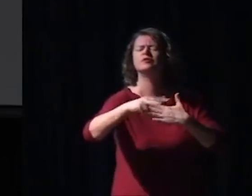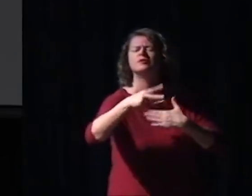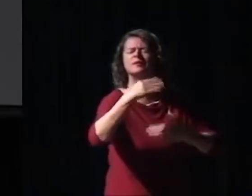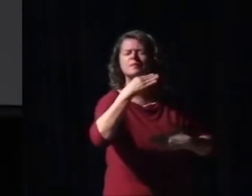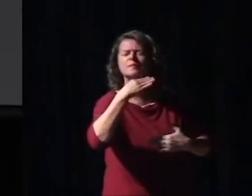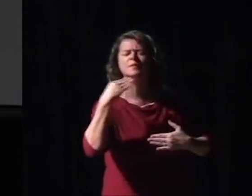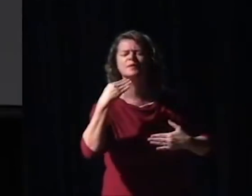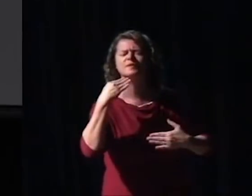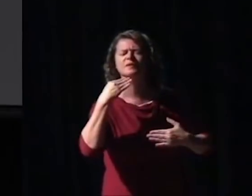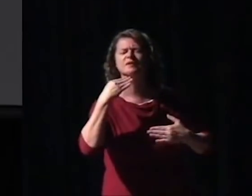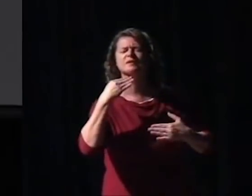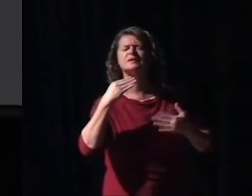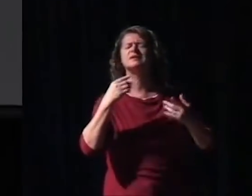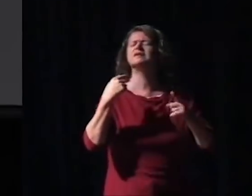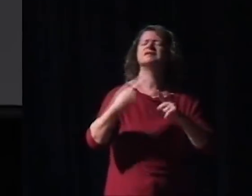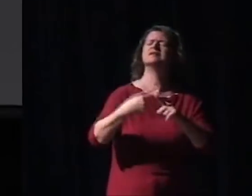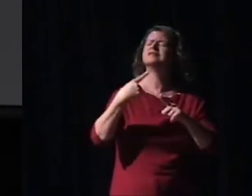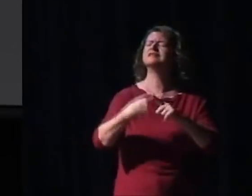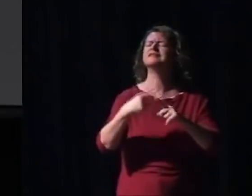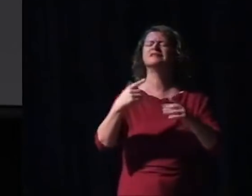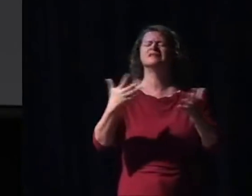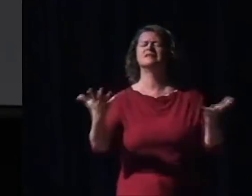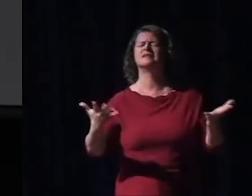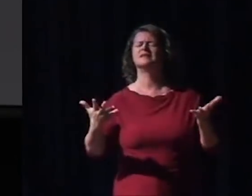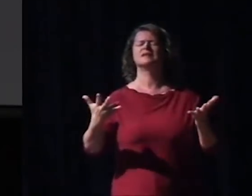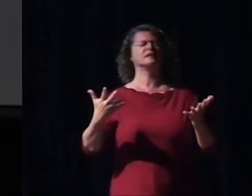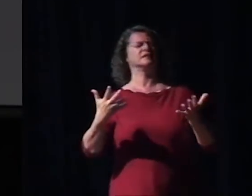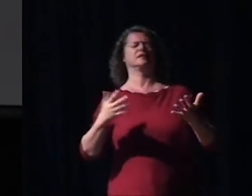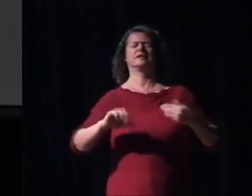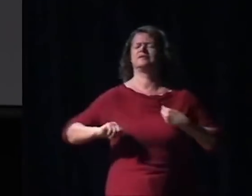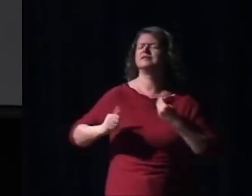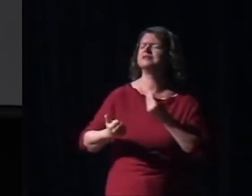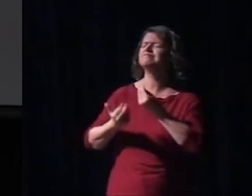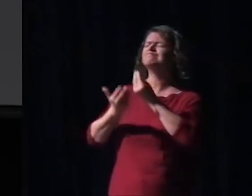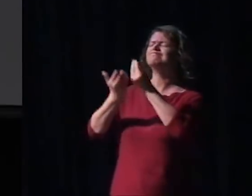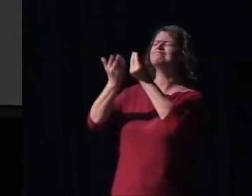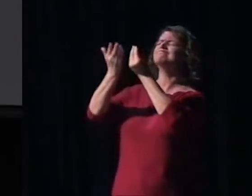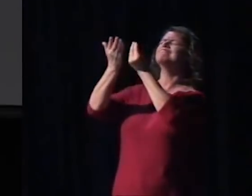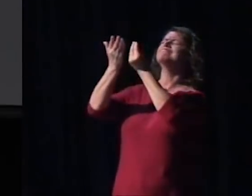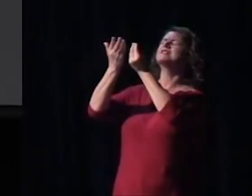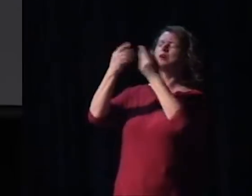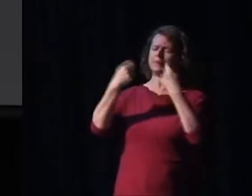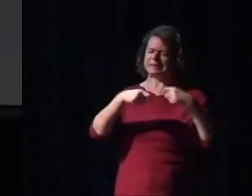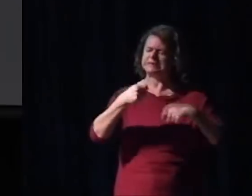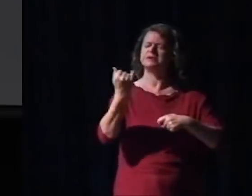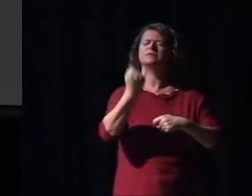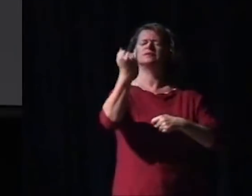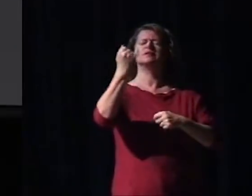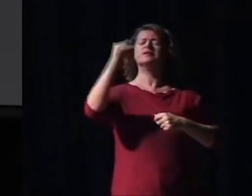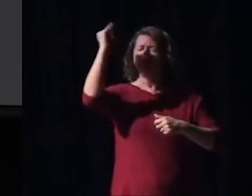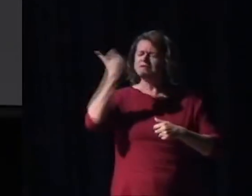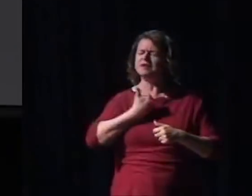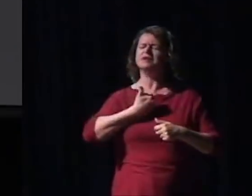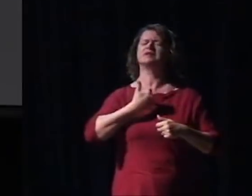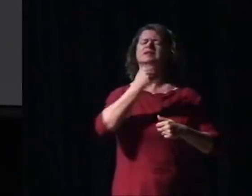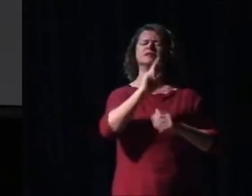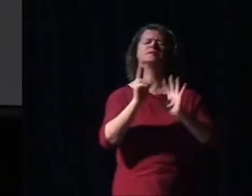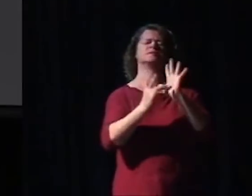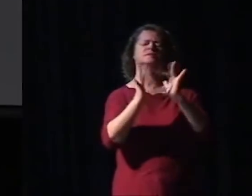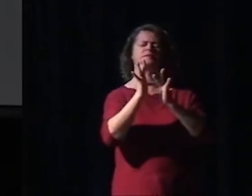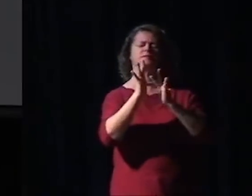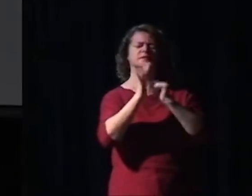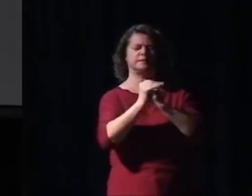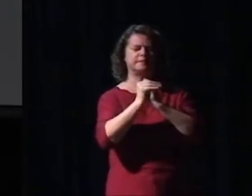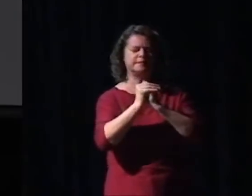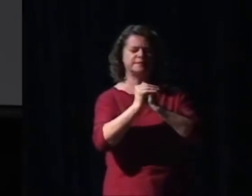queremos entender porque a consagração é um caminho de vida eterna. Fala conosco em nome de Jesus, amém.